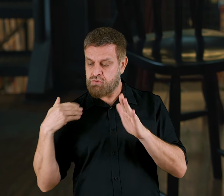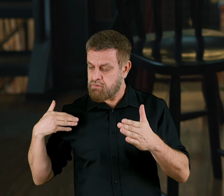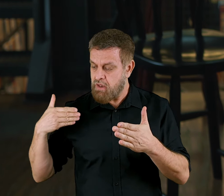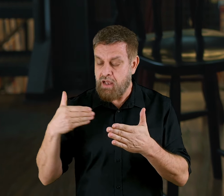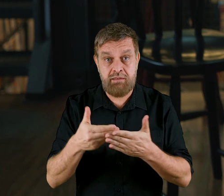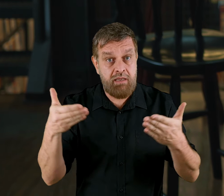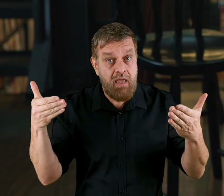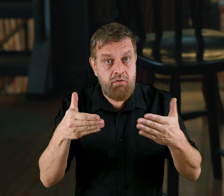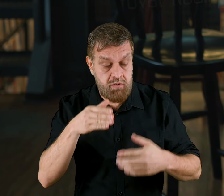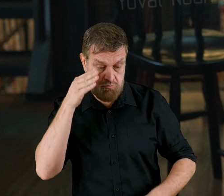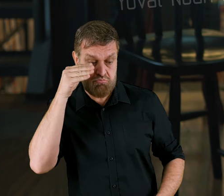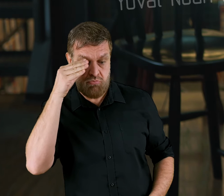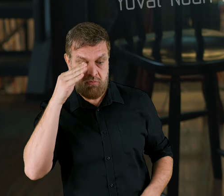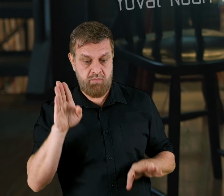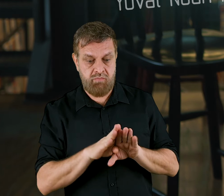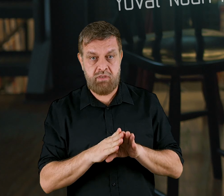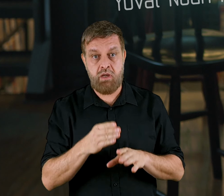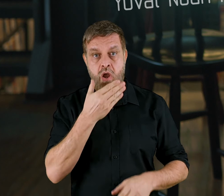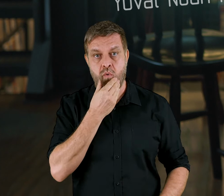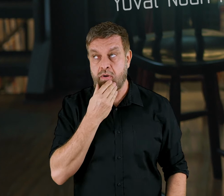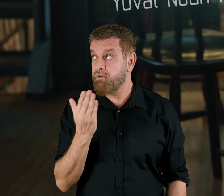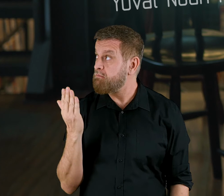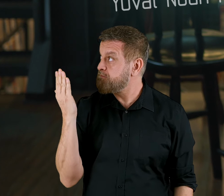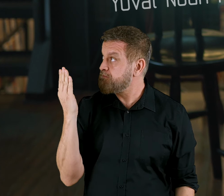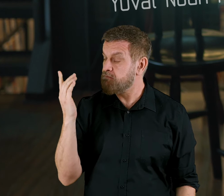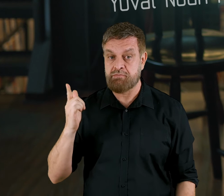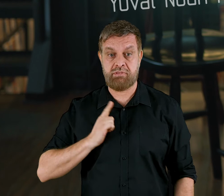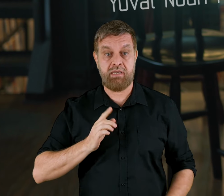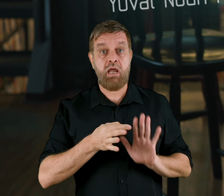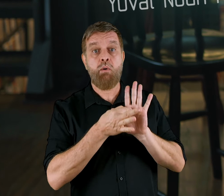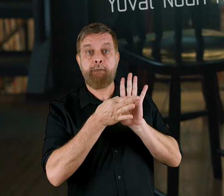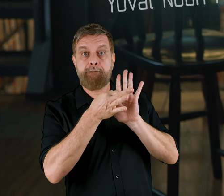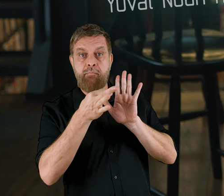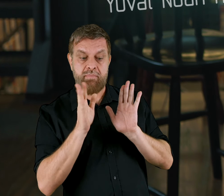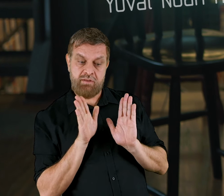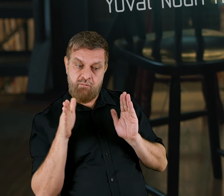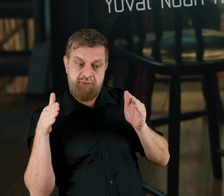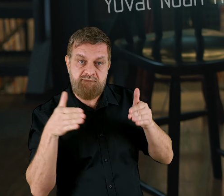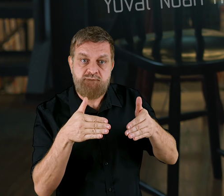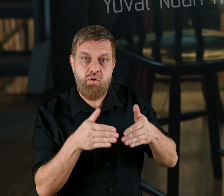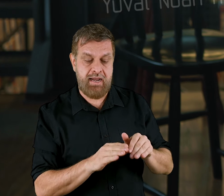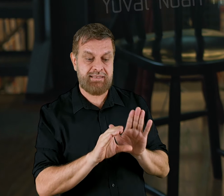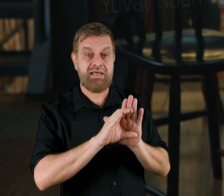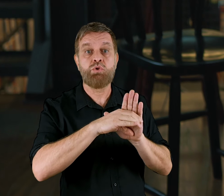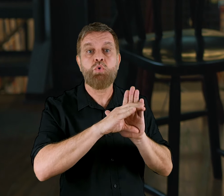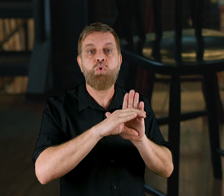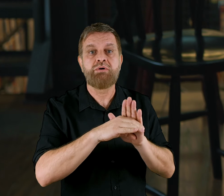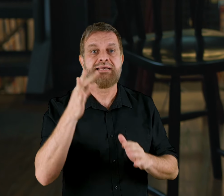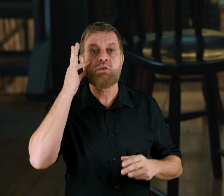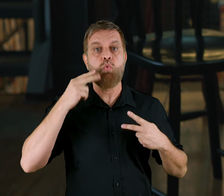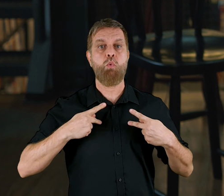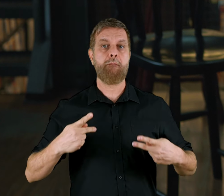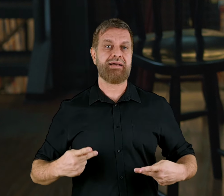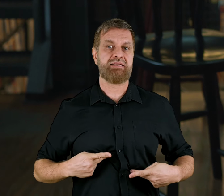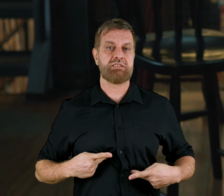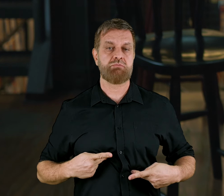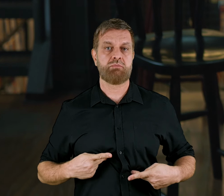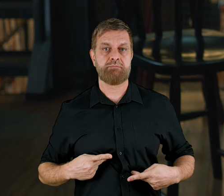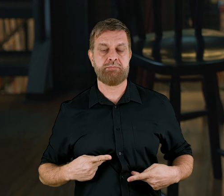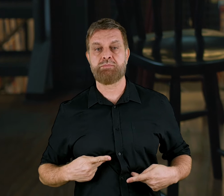curiosa, e o historiador Yuval Noah Harari, ele tem uma acepção específica de humanismo, porque ele vai dizer que o humanismo, ele não